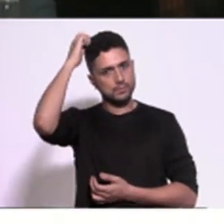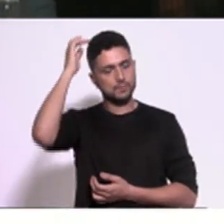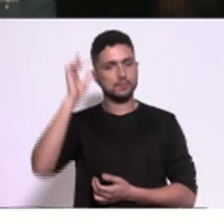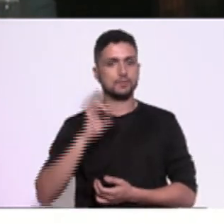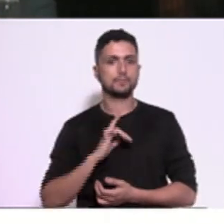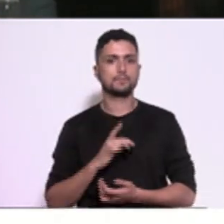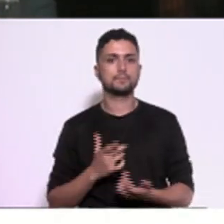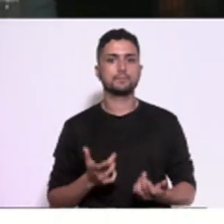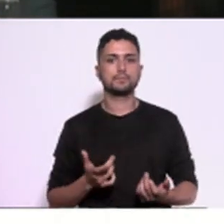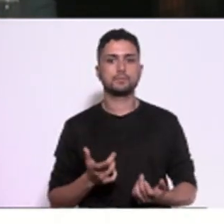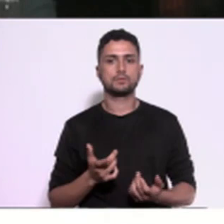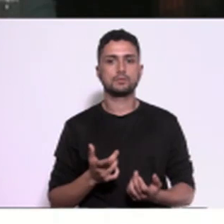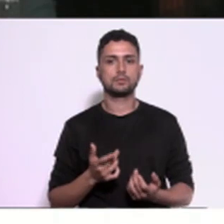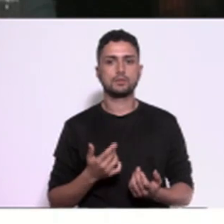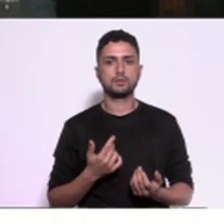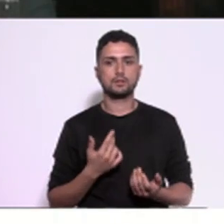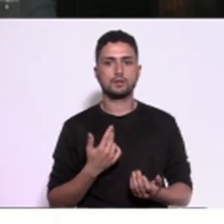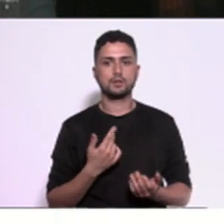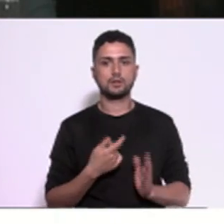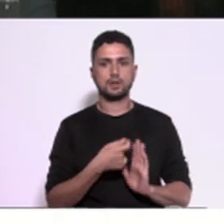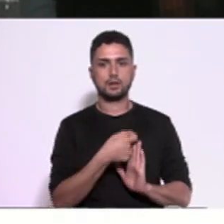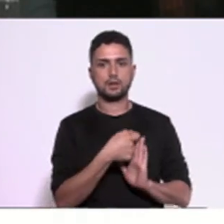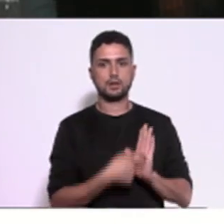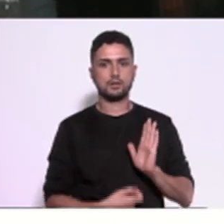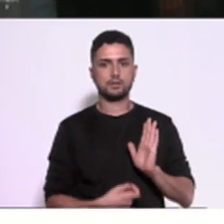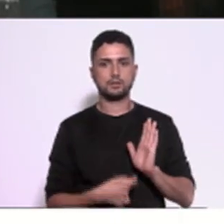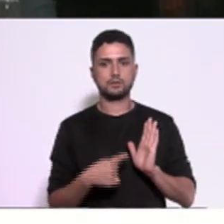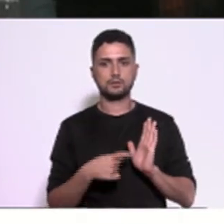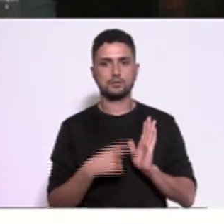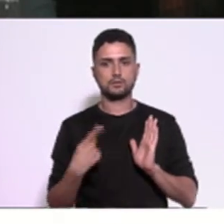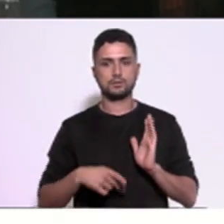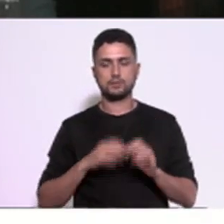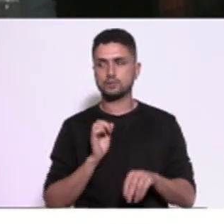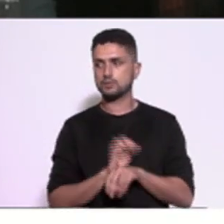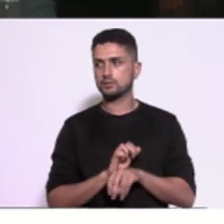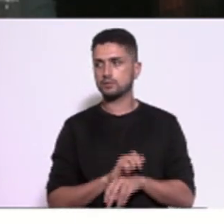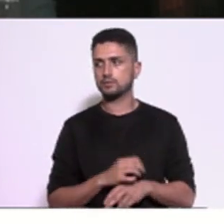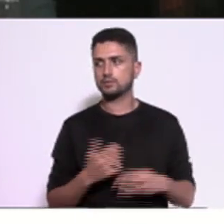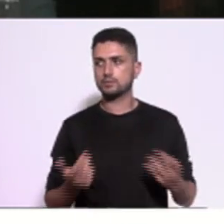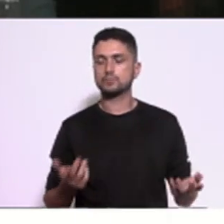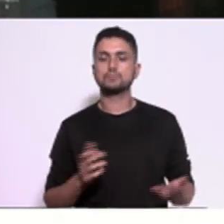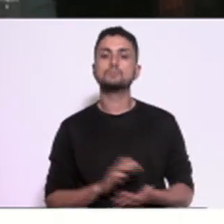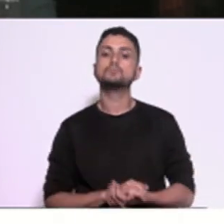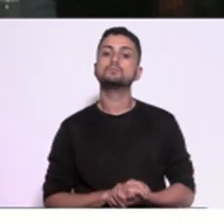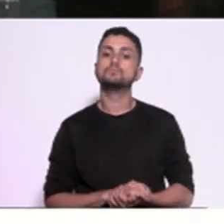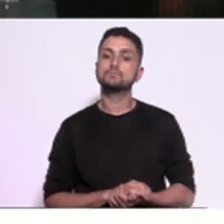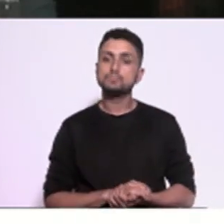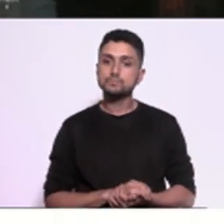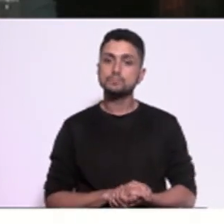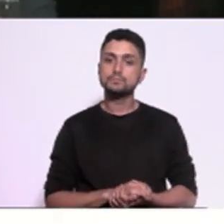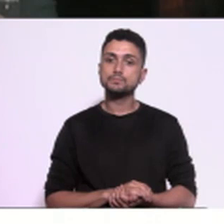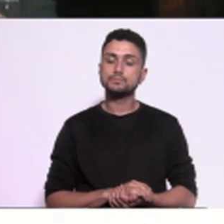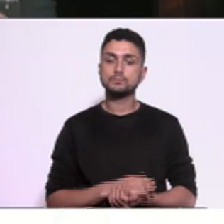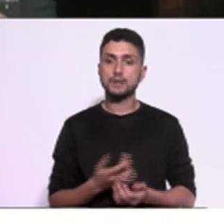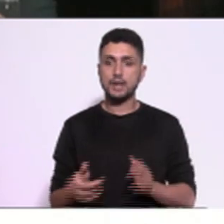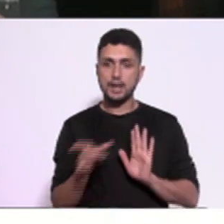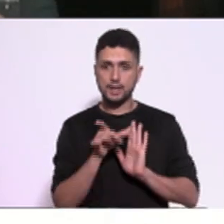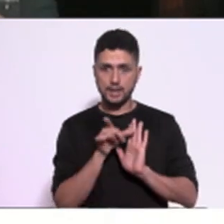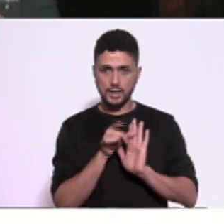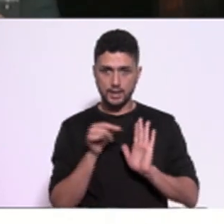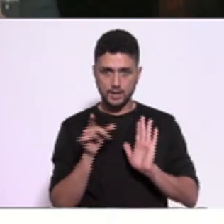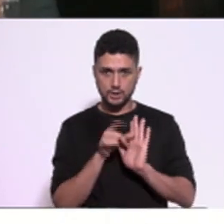reproduzida na Carta do nosso Estado. E o primeiro